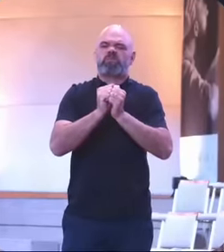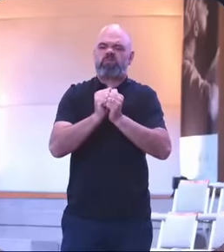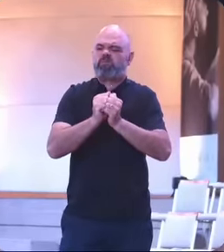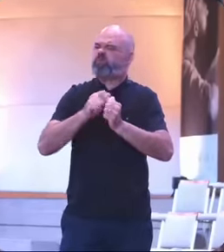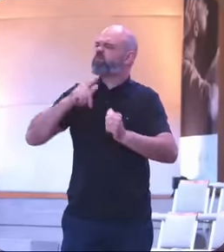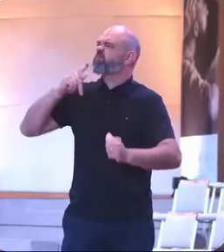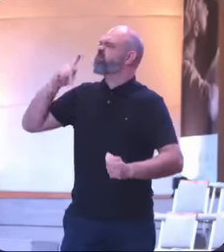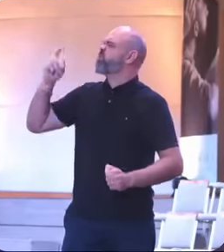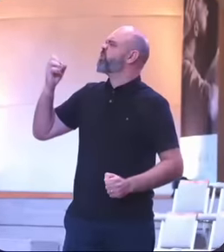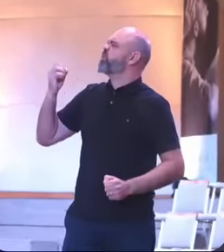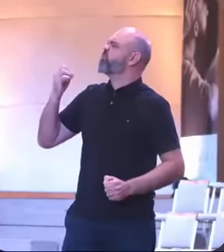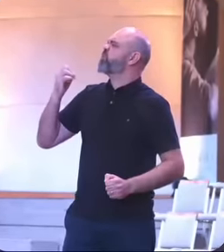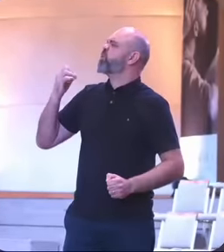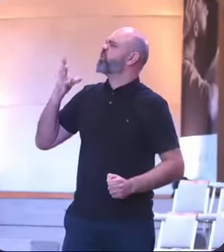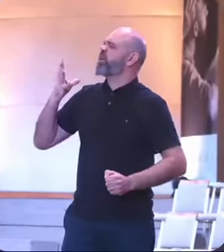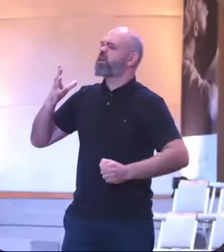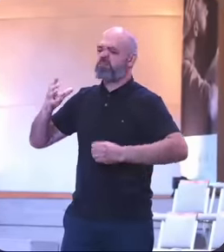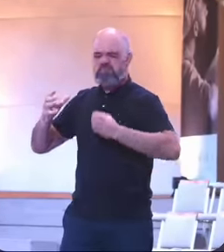sua vida.